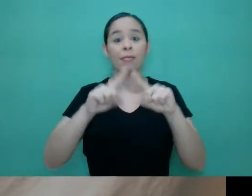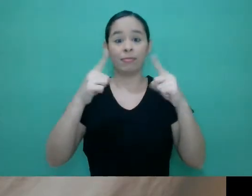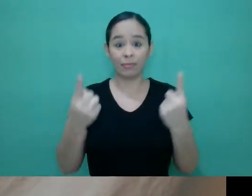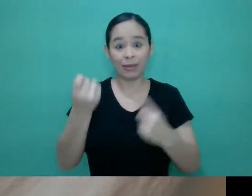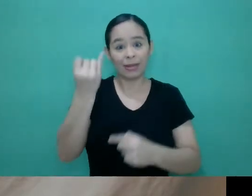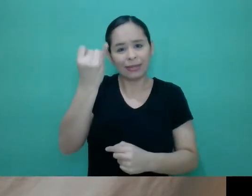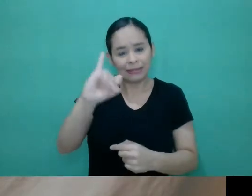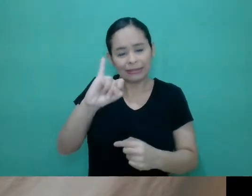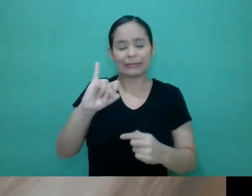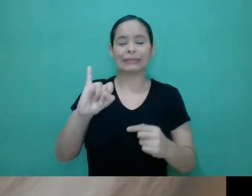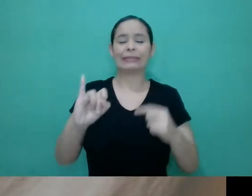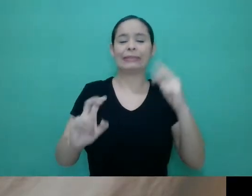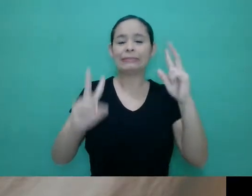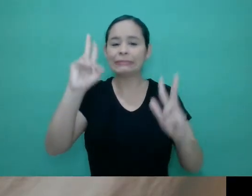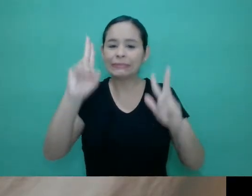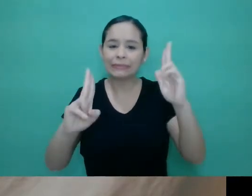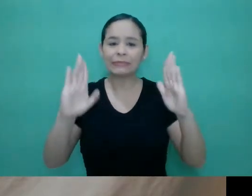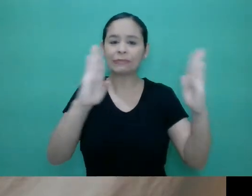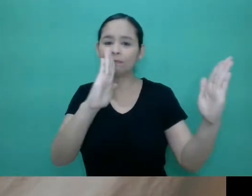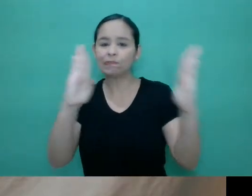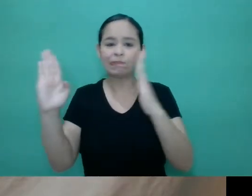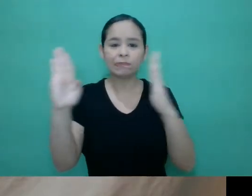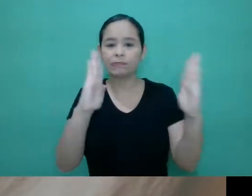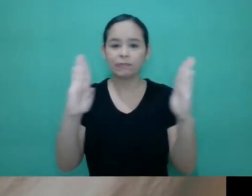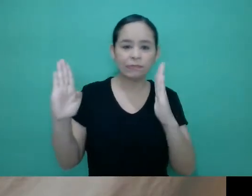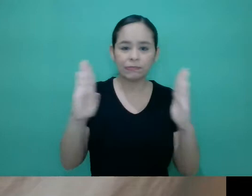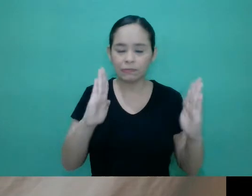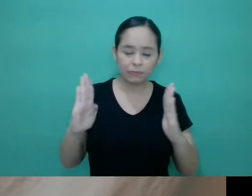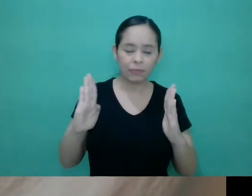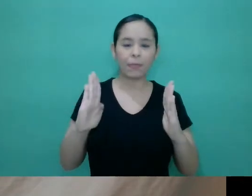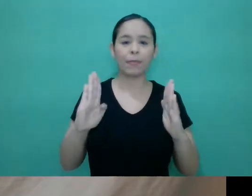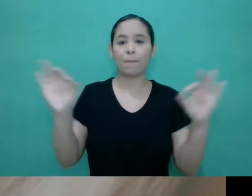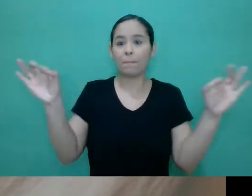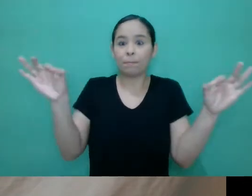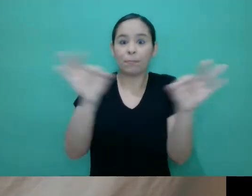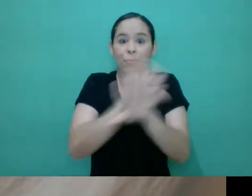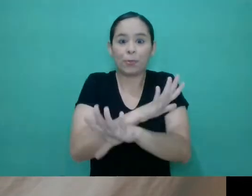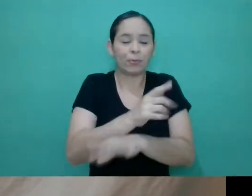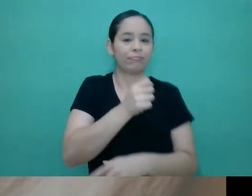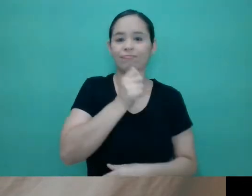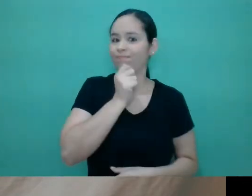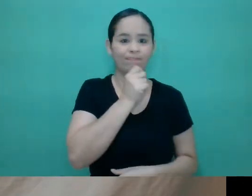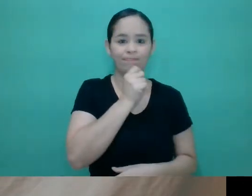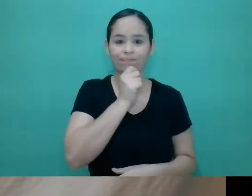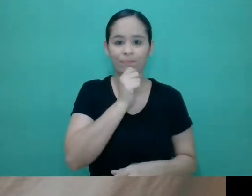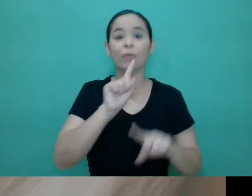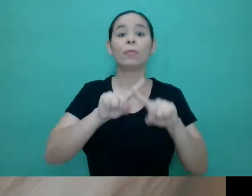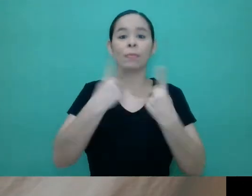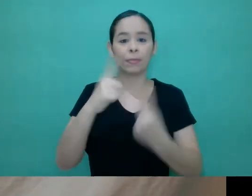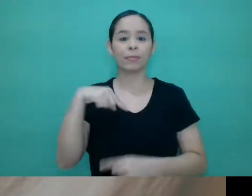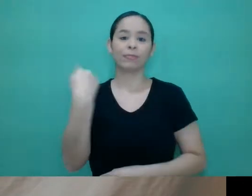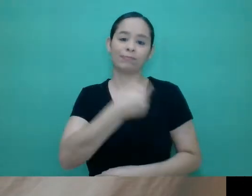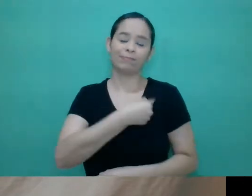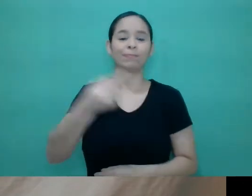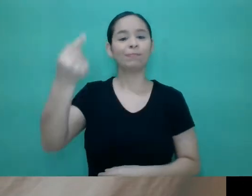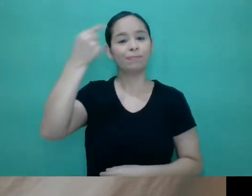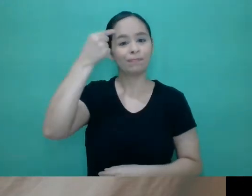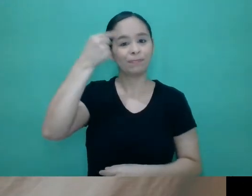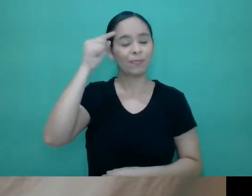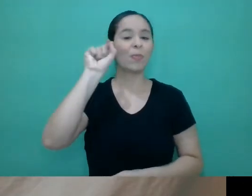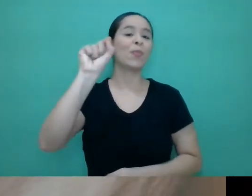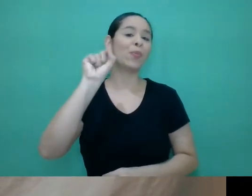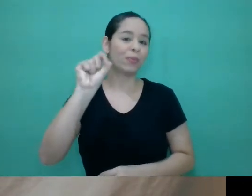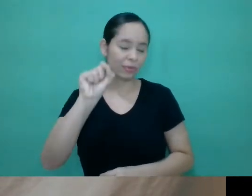seja fragmentário e descosturado, né, e inacabado, a gente precisa pensar que o